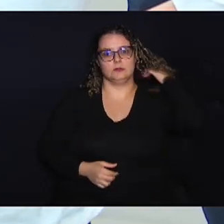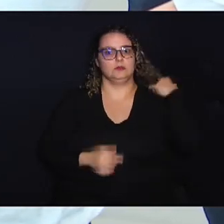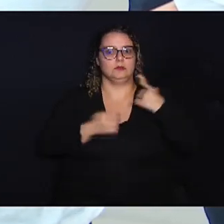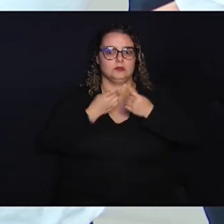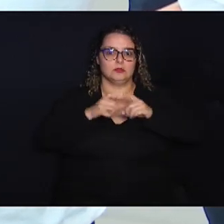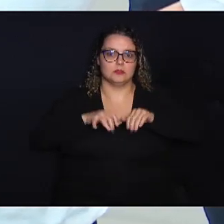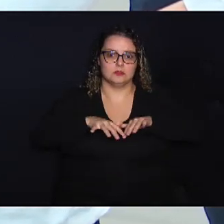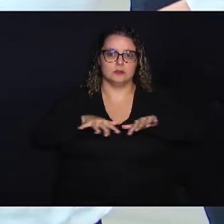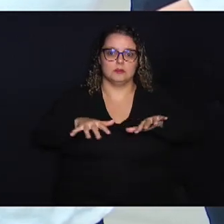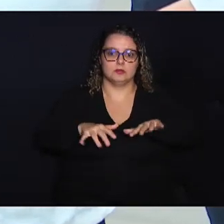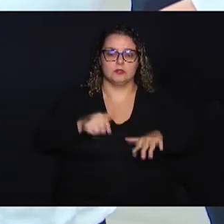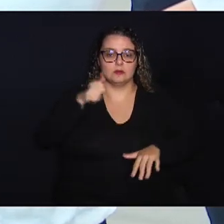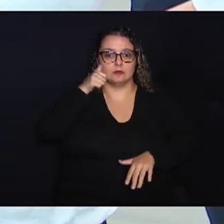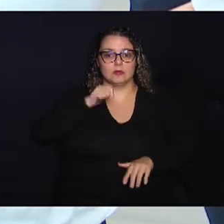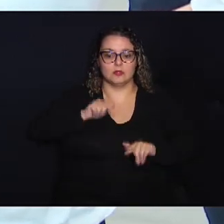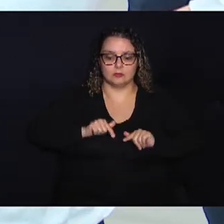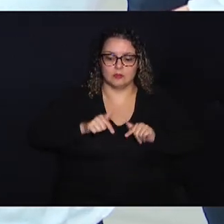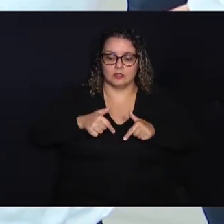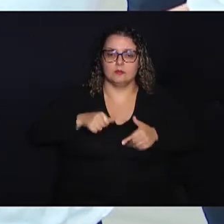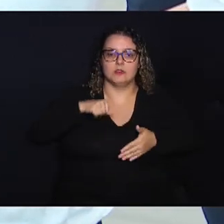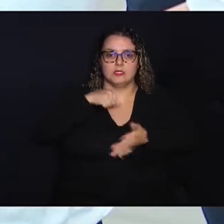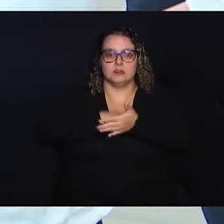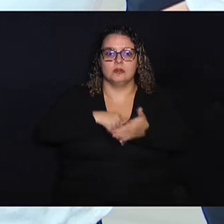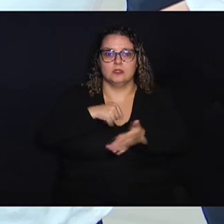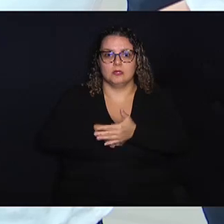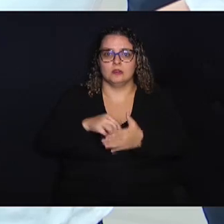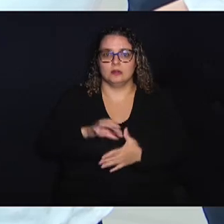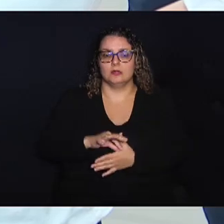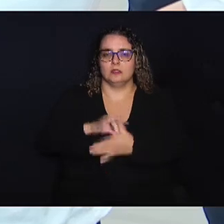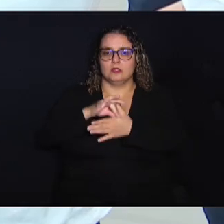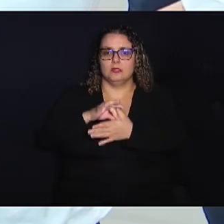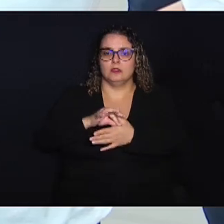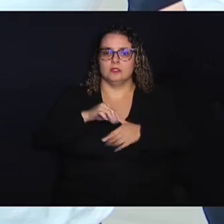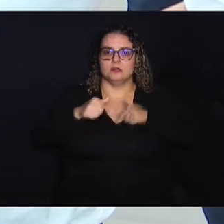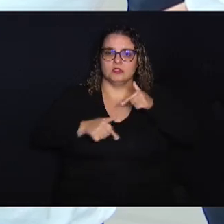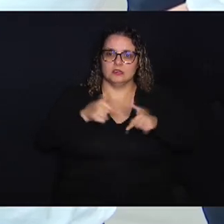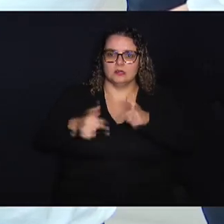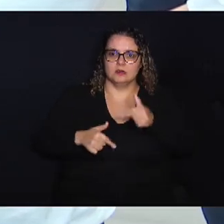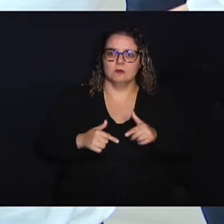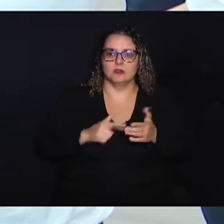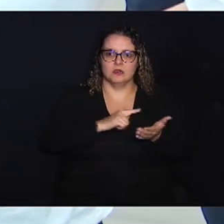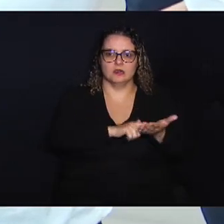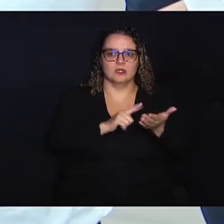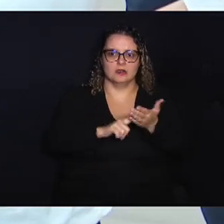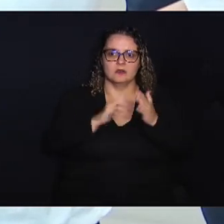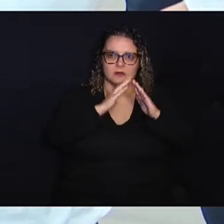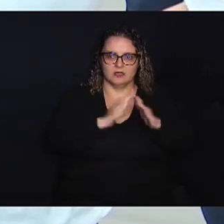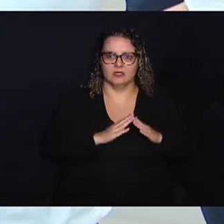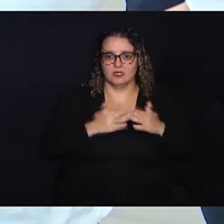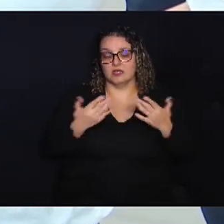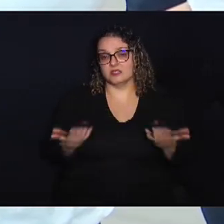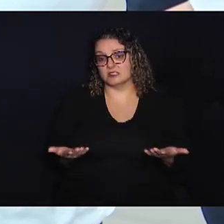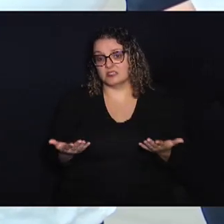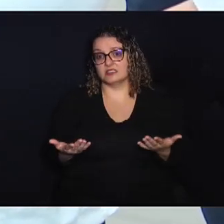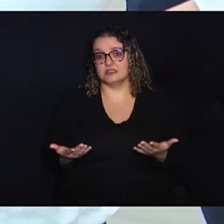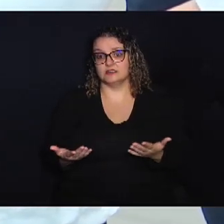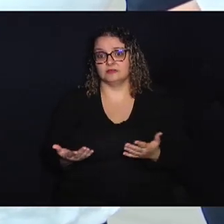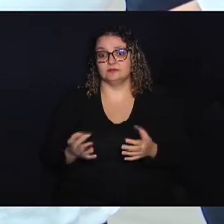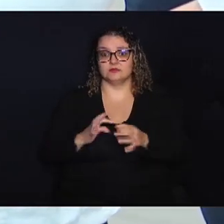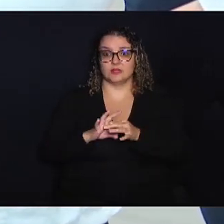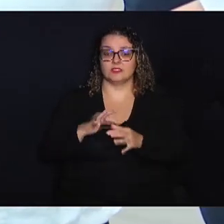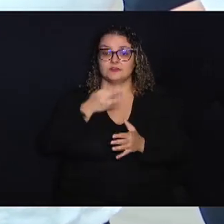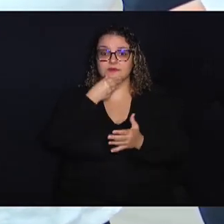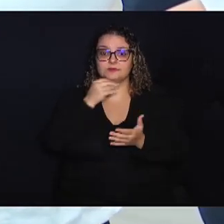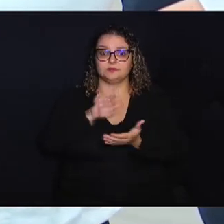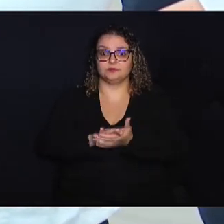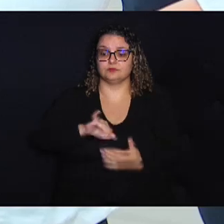dignidade. Uma guerreira, lutadora, liderança das trabalhadoras domésticas, que acabou deixando o esposo,